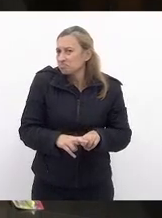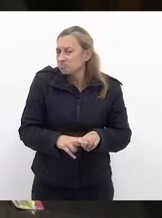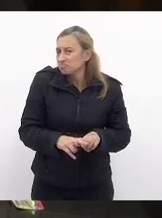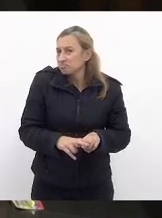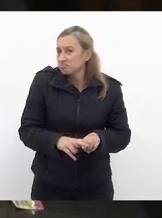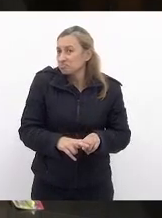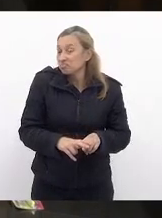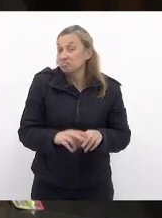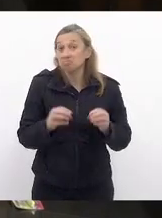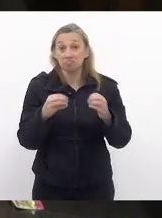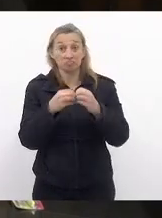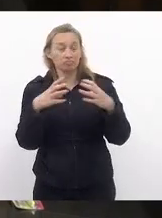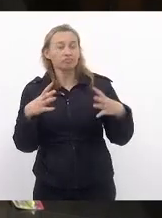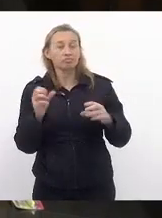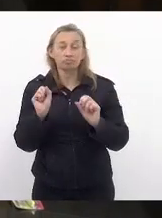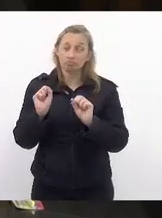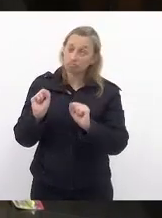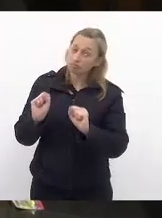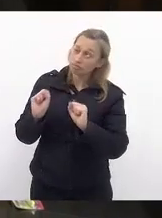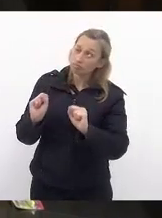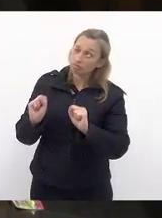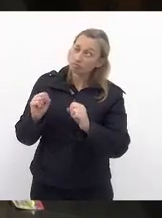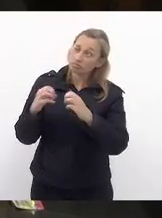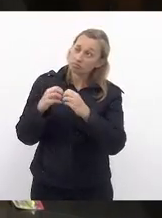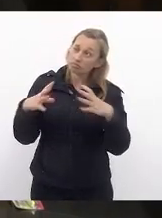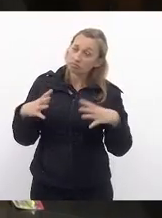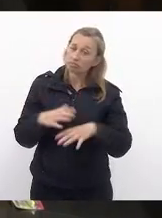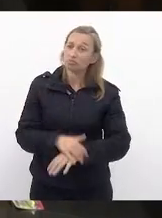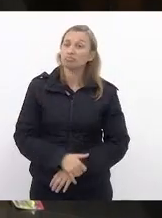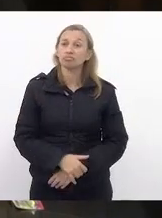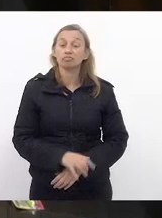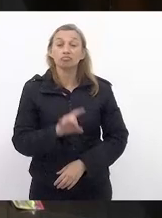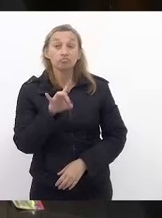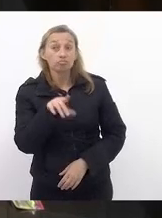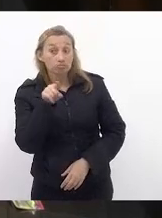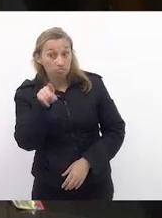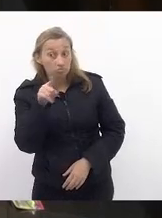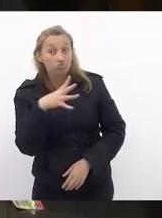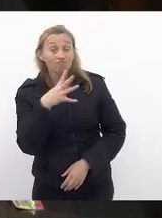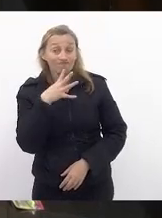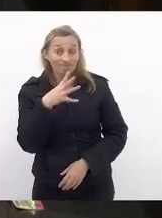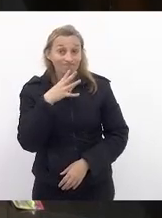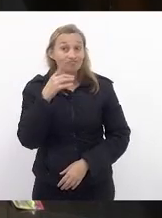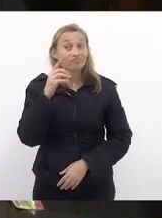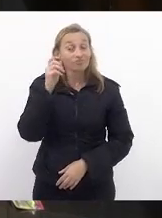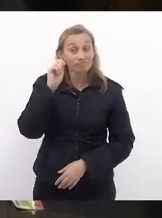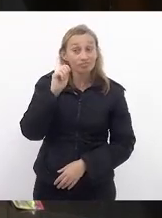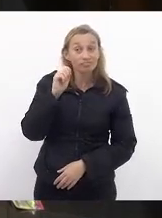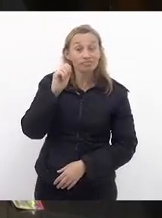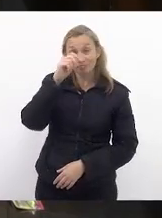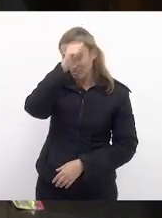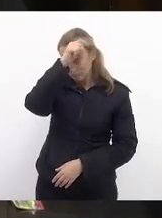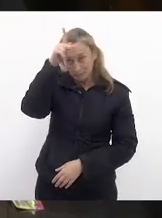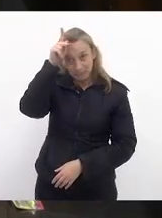e talvez por um milagre milagre é esse que só você conhece Eduardo